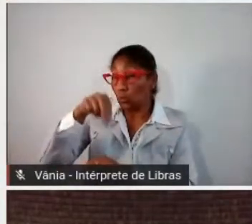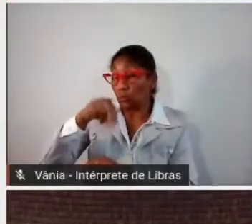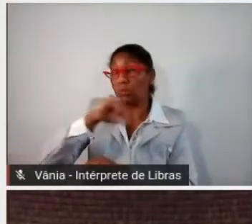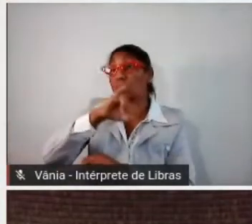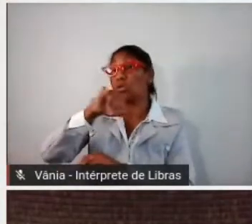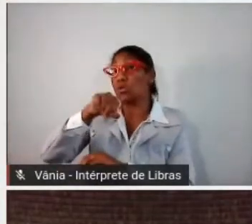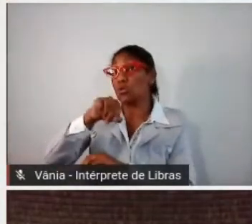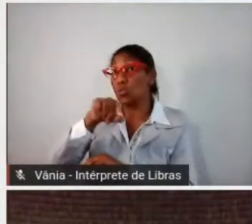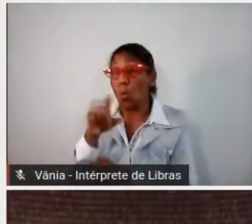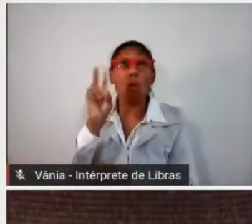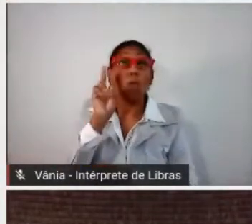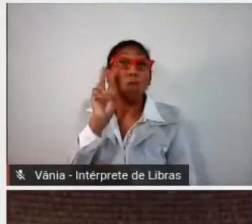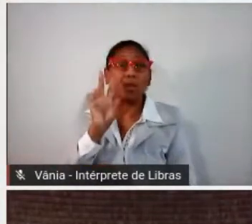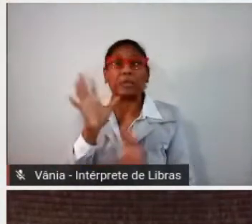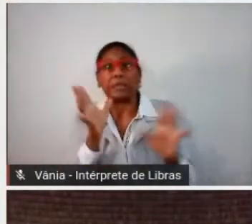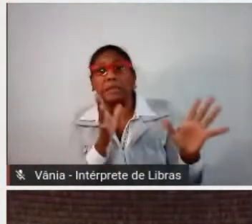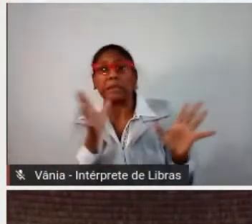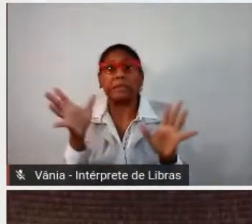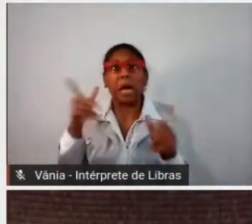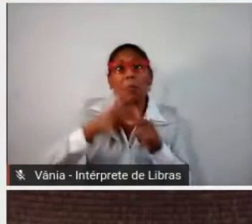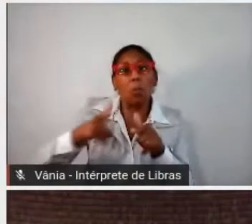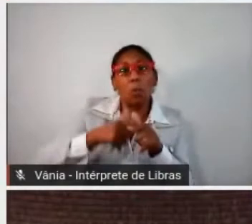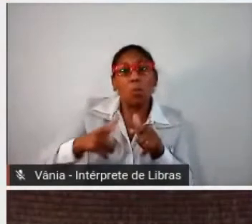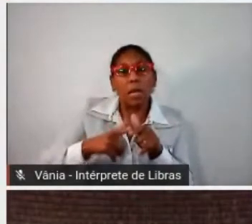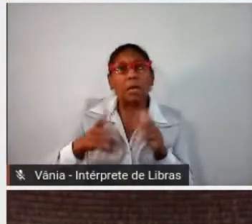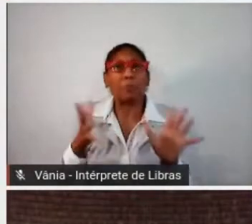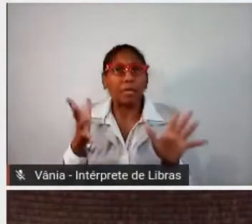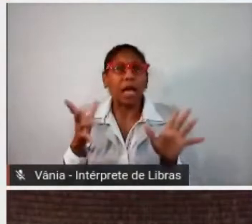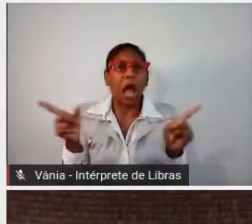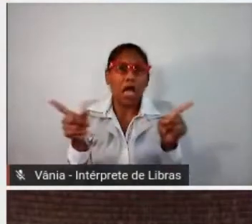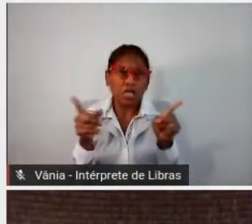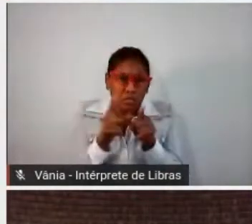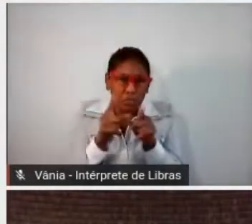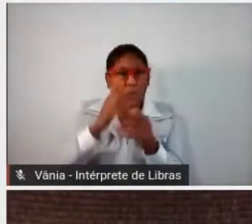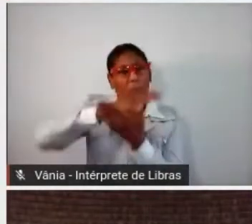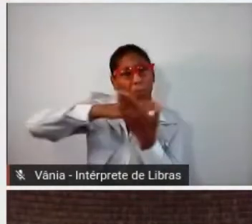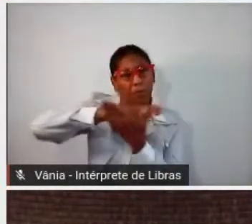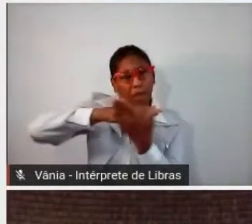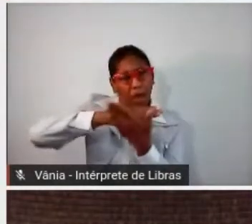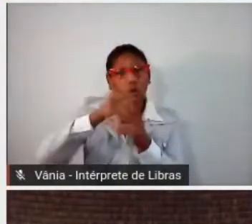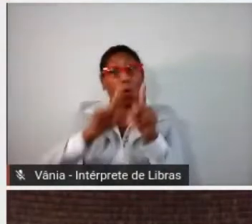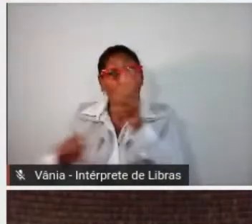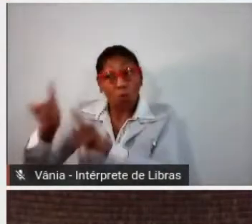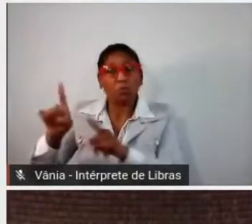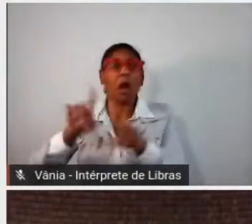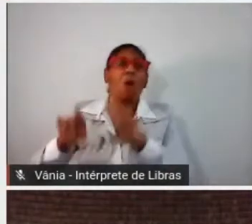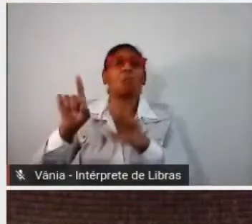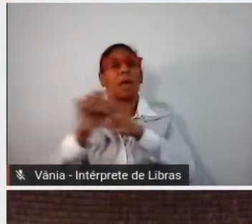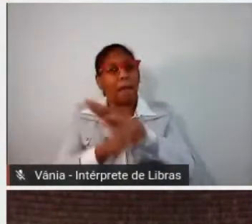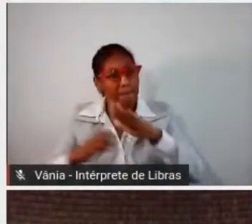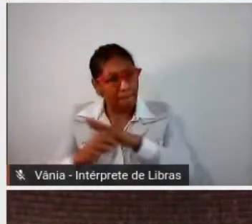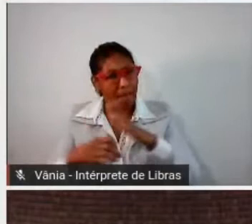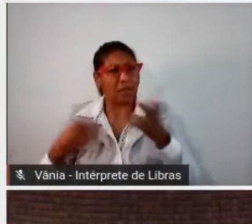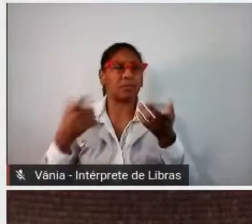ainda assim, boa parte das regiões em bandeira laranja pôde funcionar as atividades, tiveram as atividades funcionando